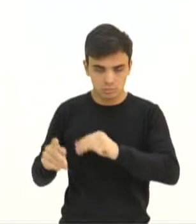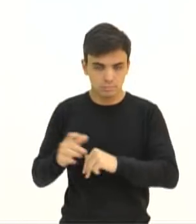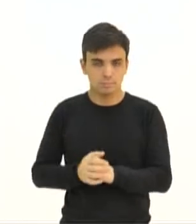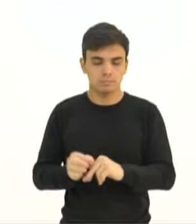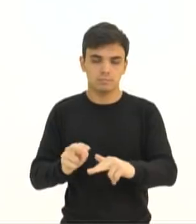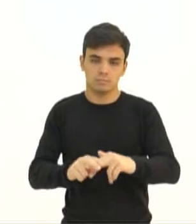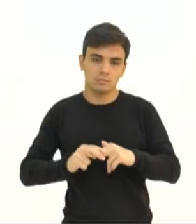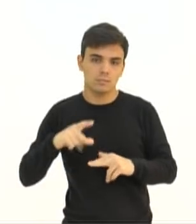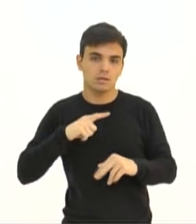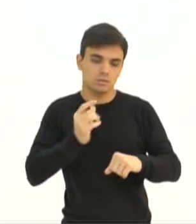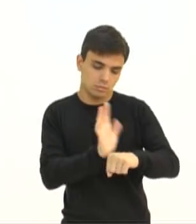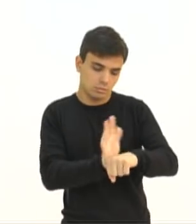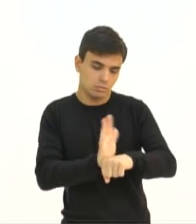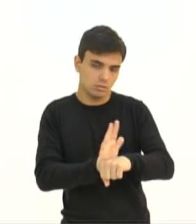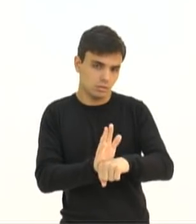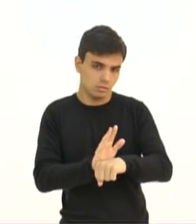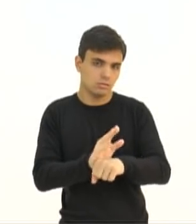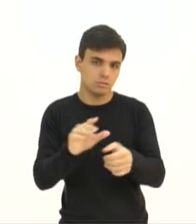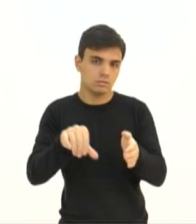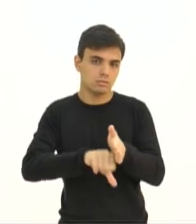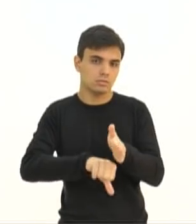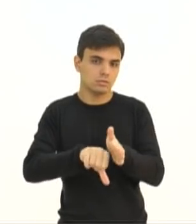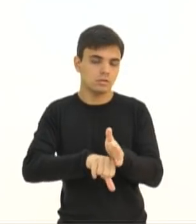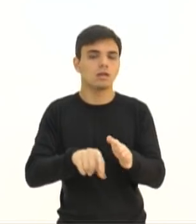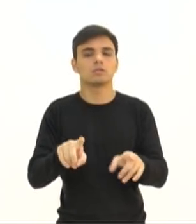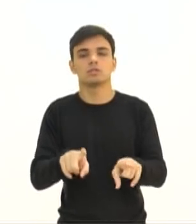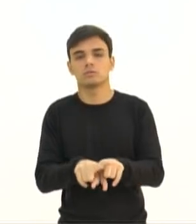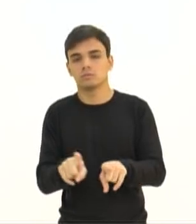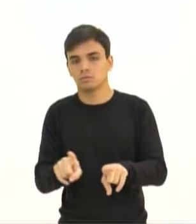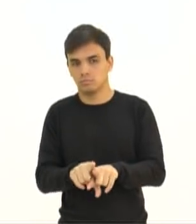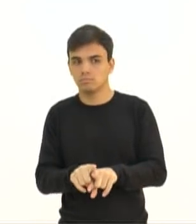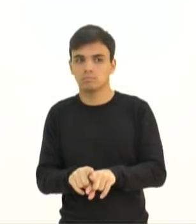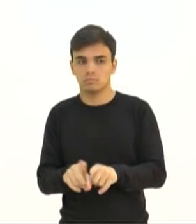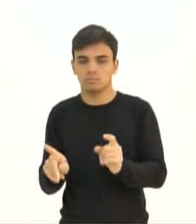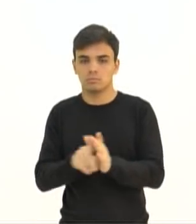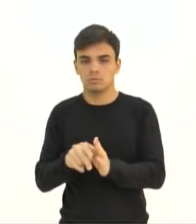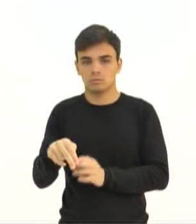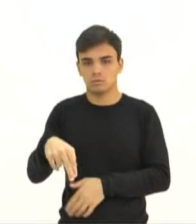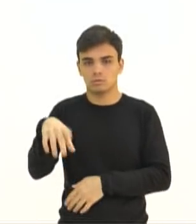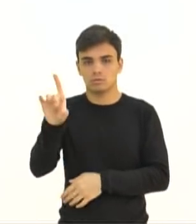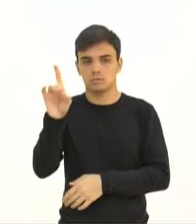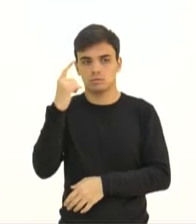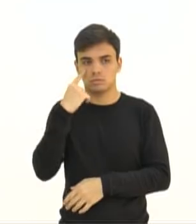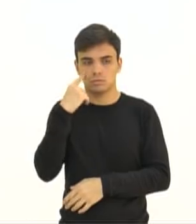temos um cenário bem negativo aqui para a região Nordeste. Então,